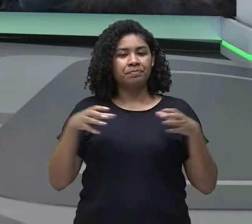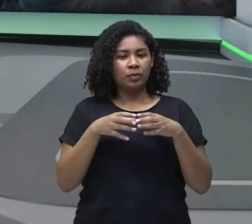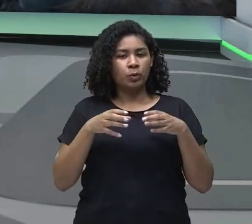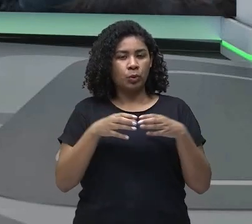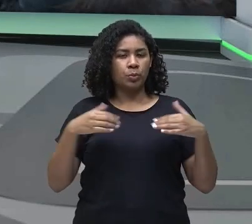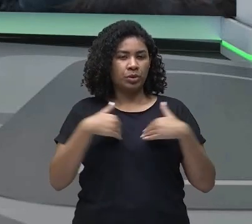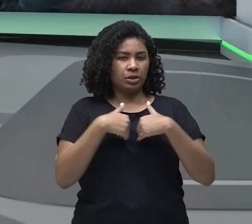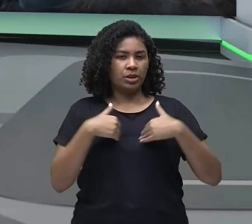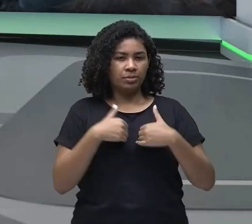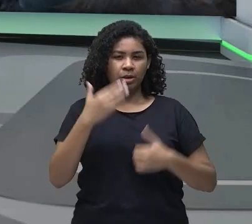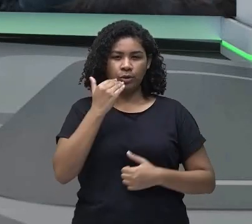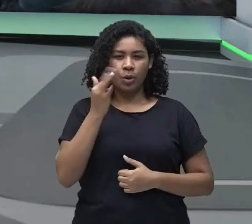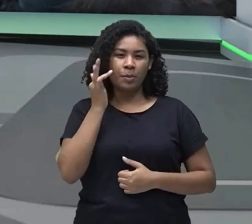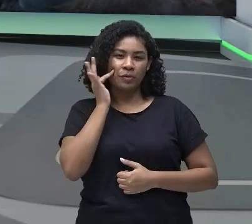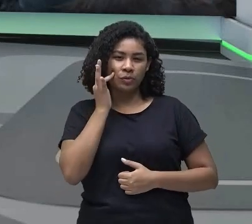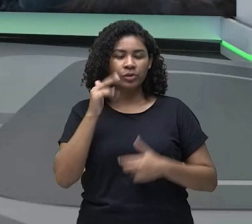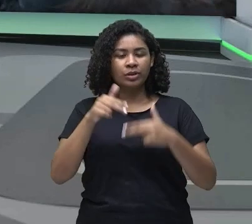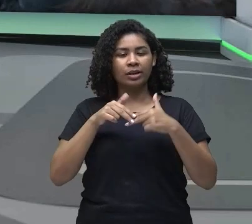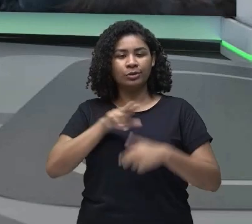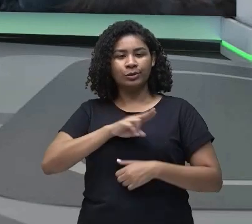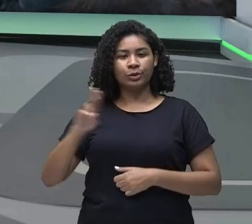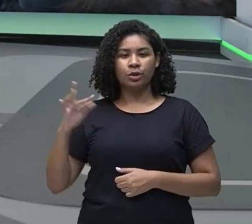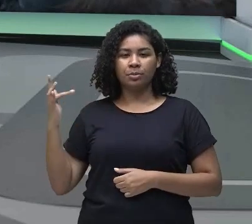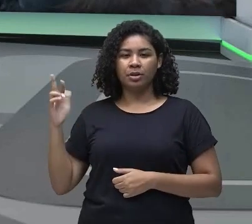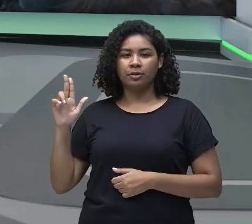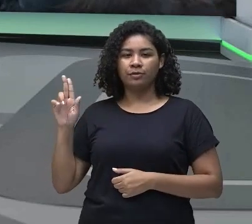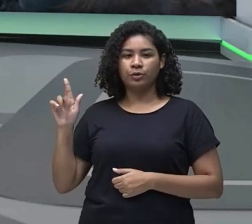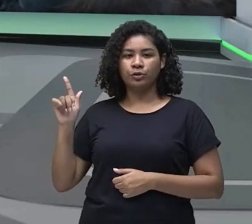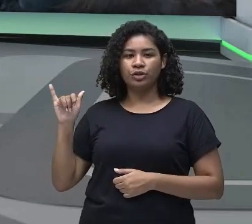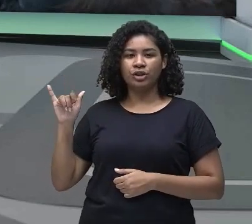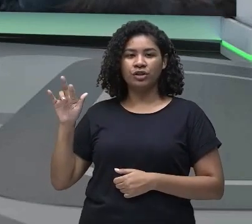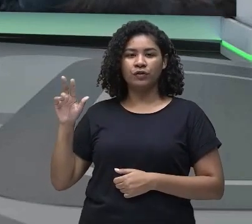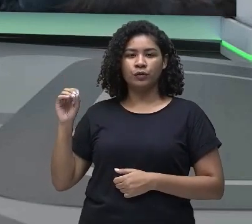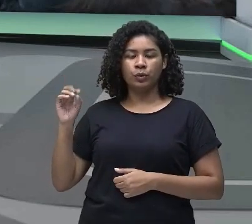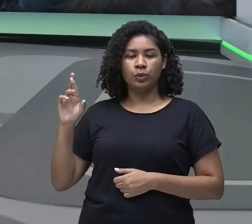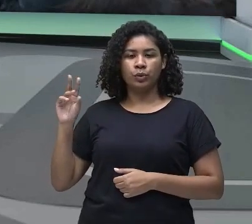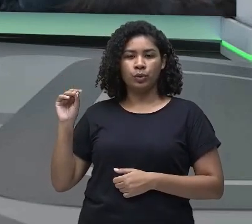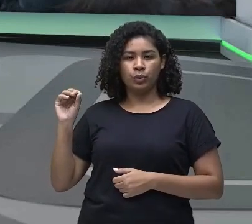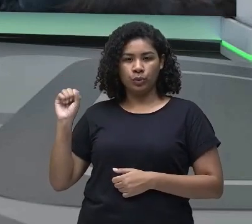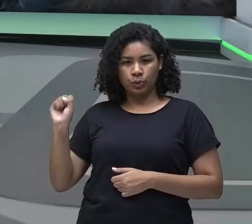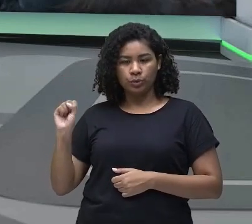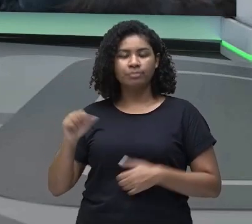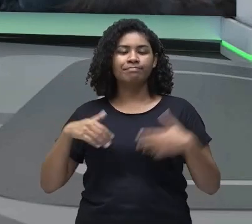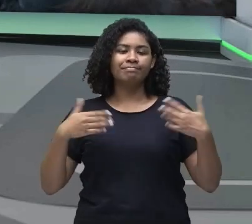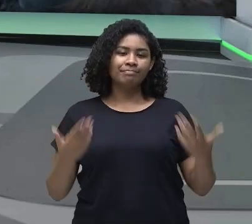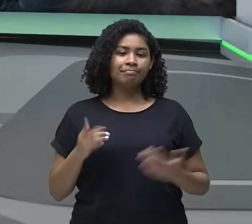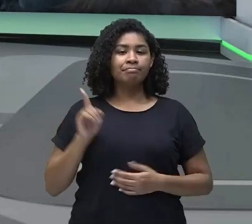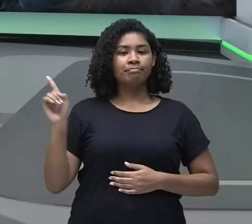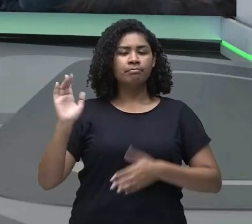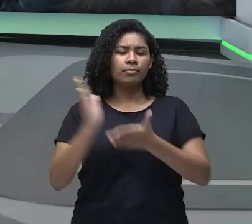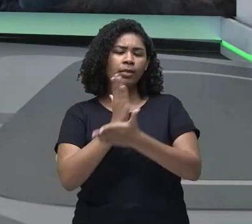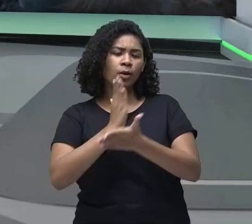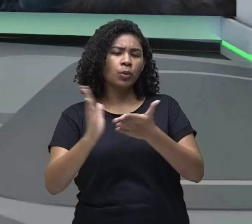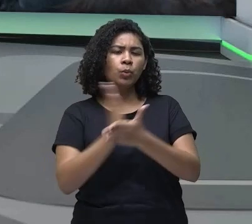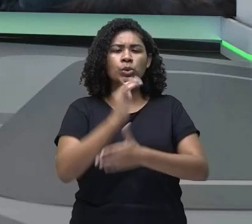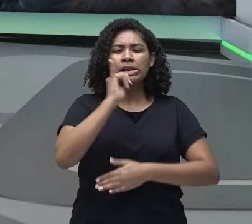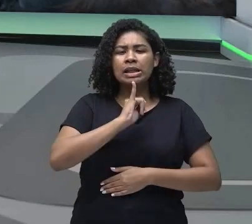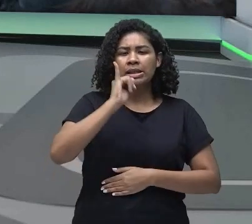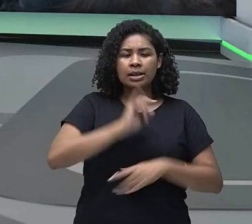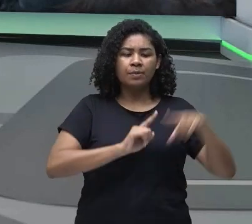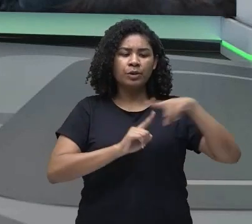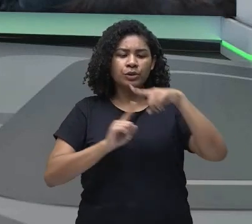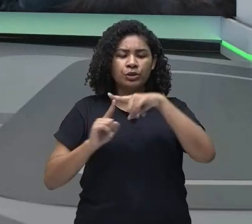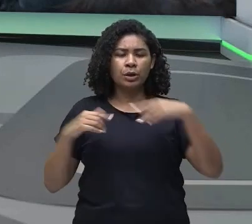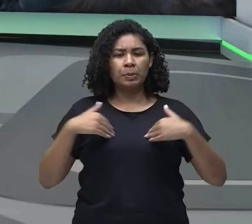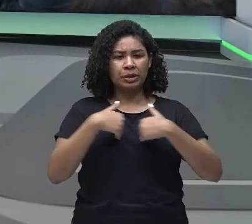recebem o nome de frugívoros. Muito bem, a gente trouxe para vocês aqui alguns exemplos de classificações de